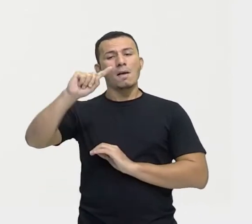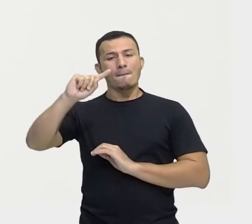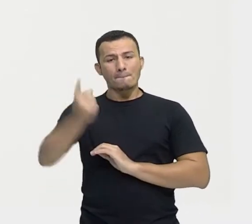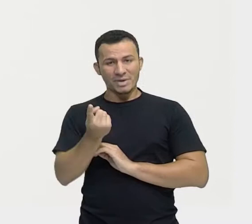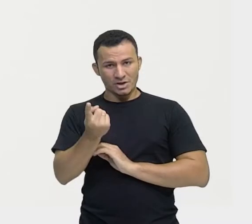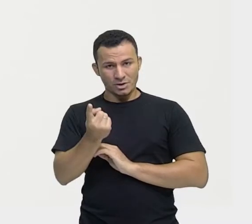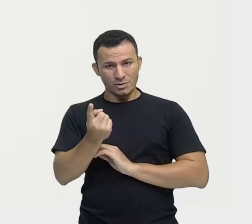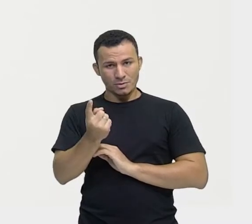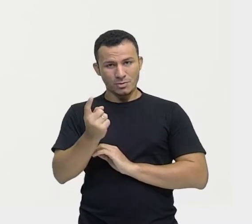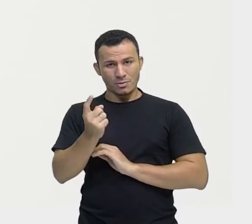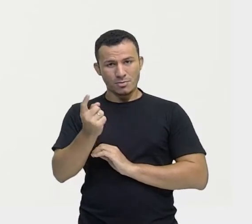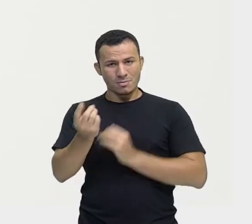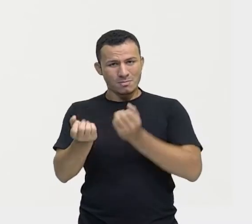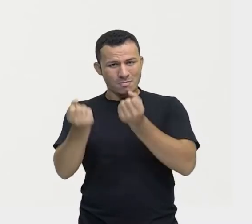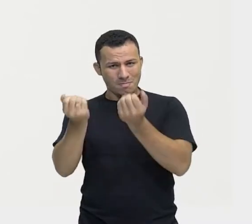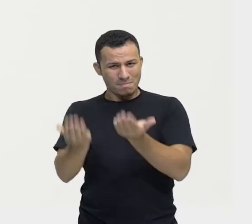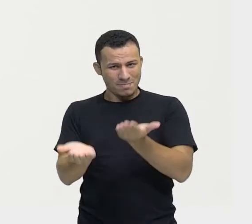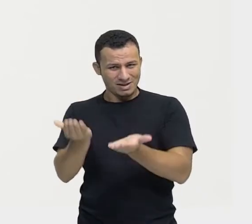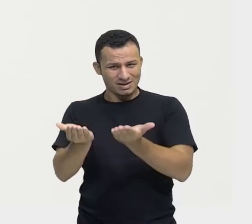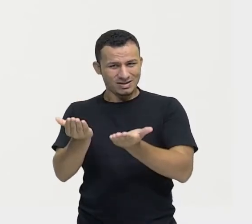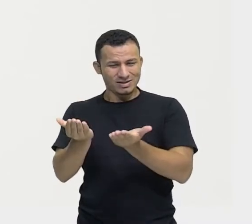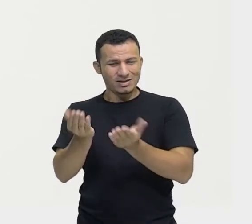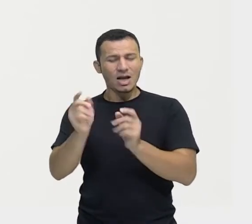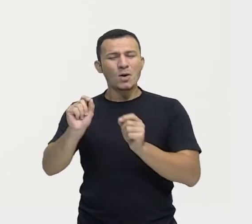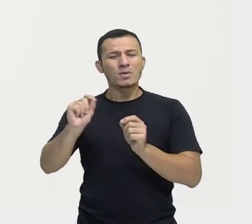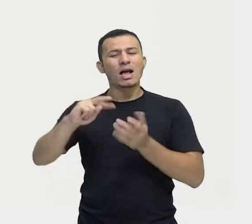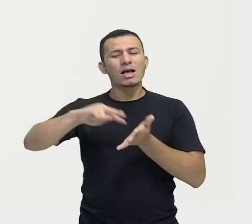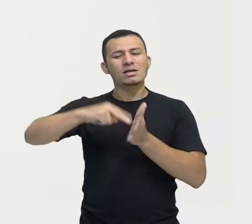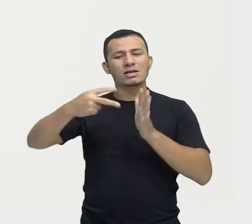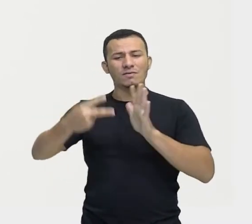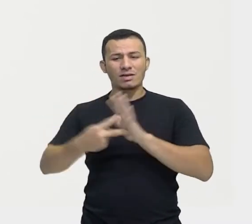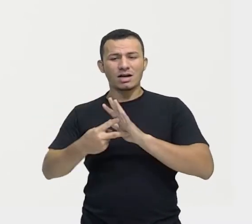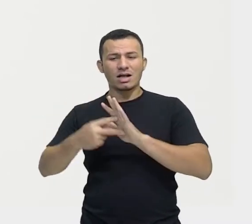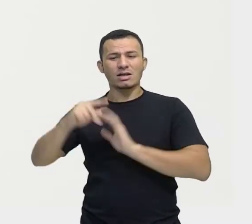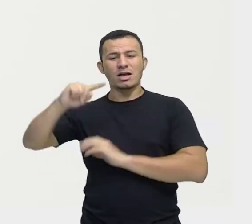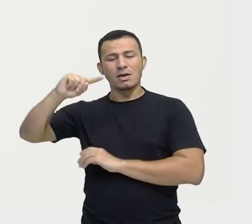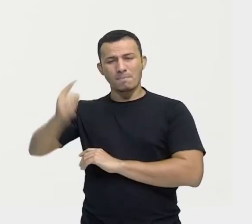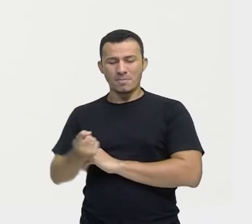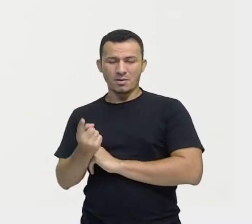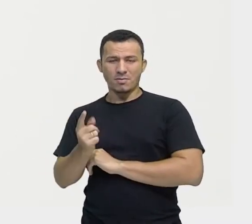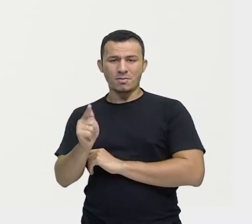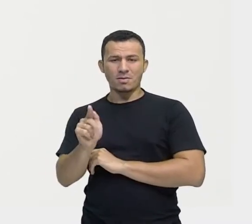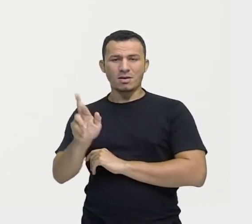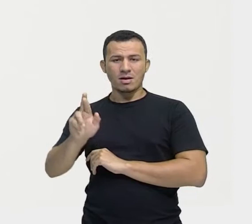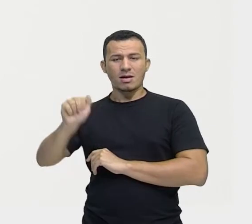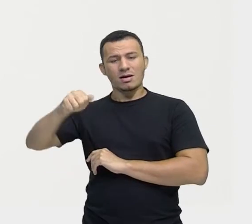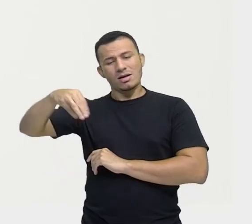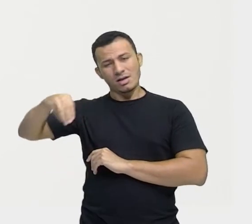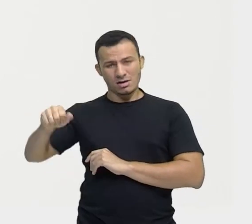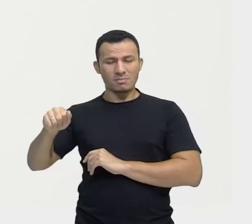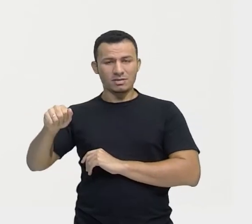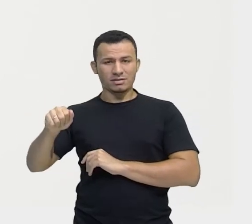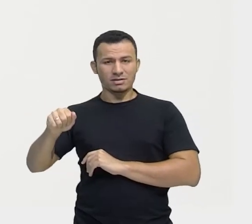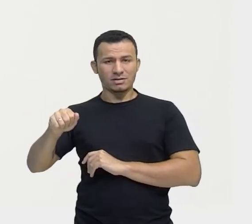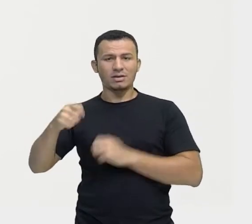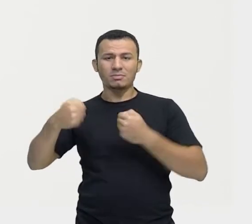1000 gramas. Nós temos que tomar sempre cuidado com isso, tá certo?